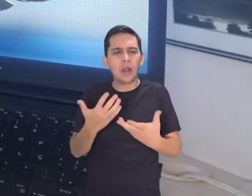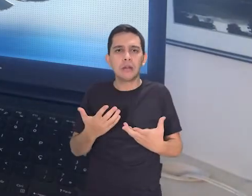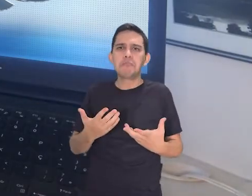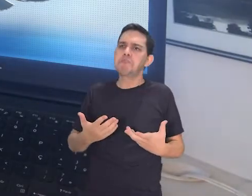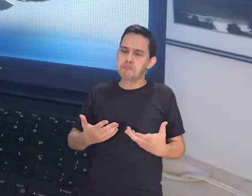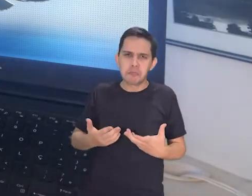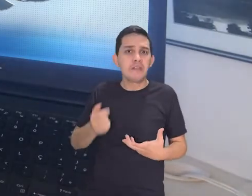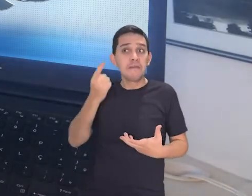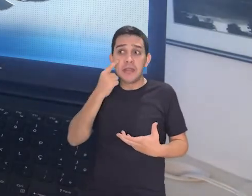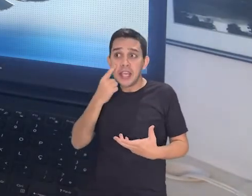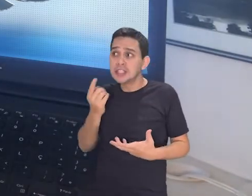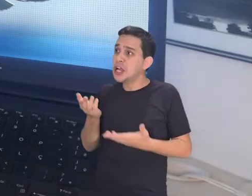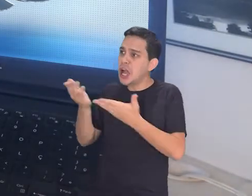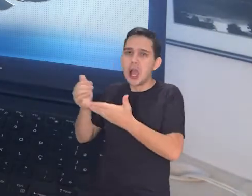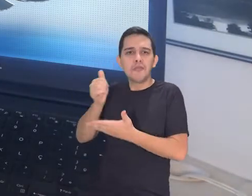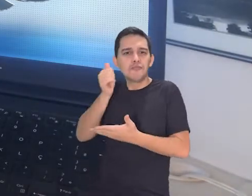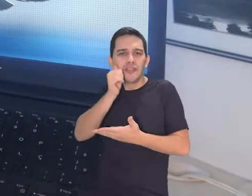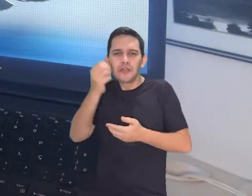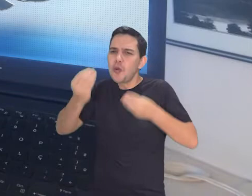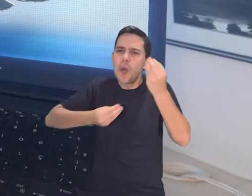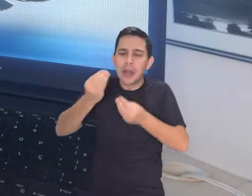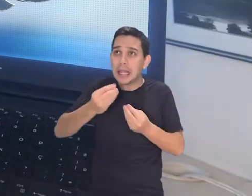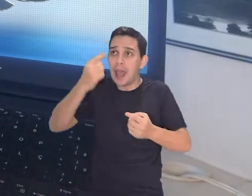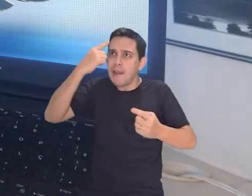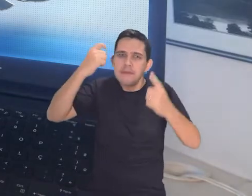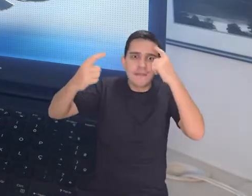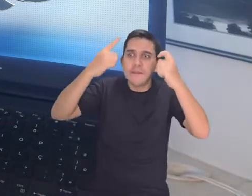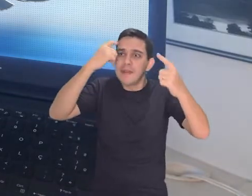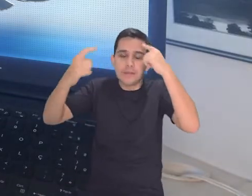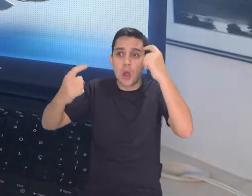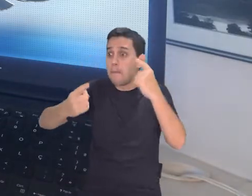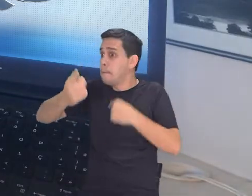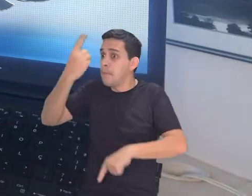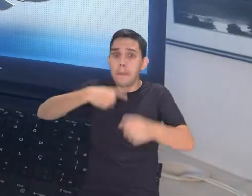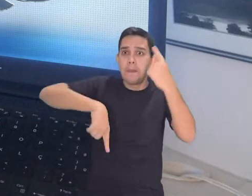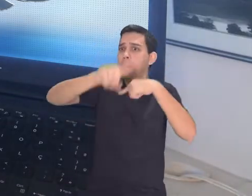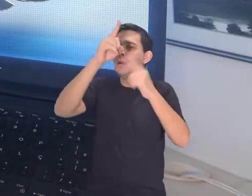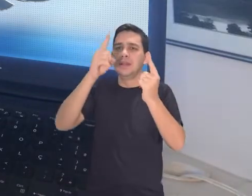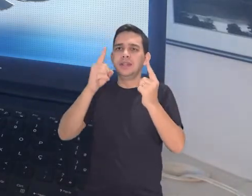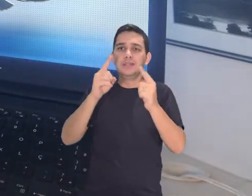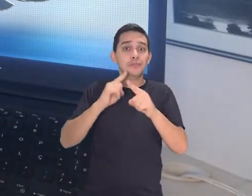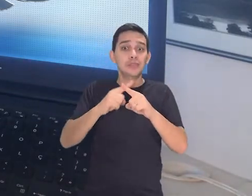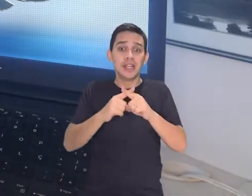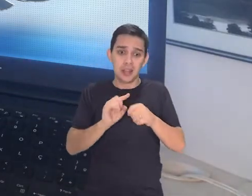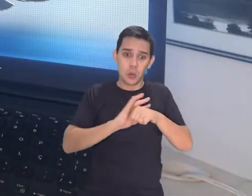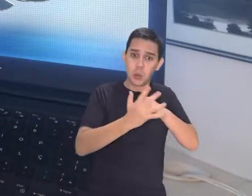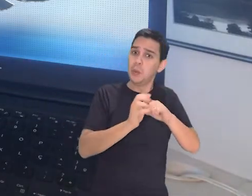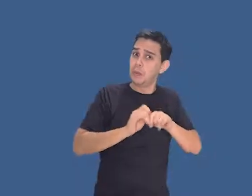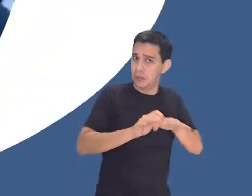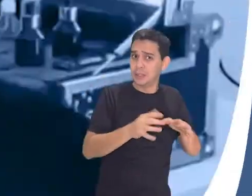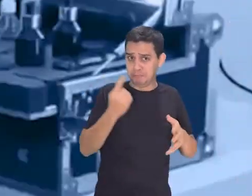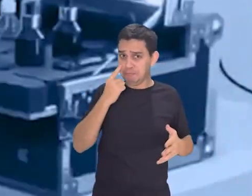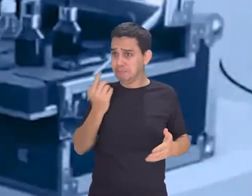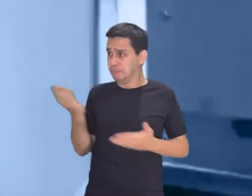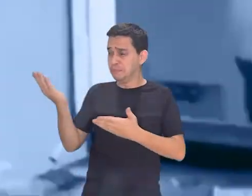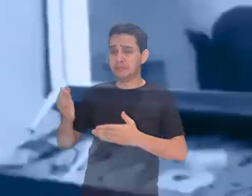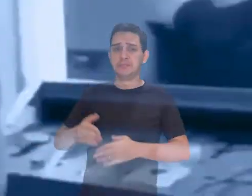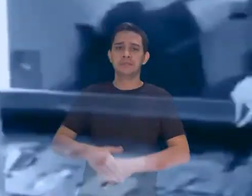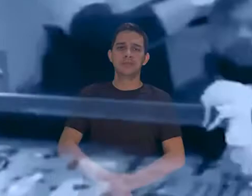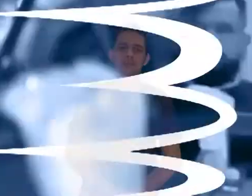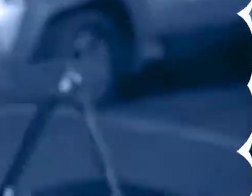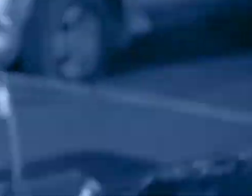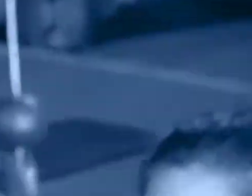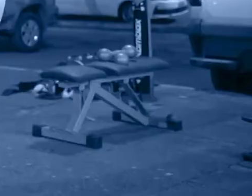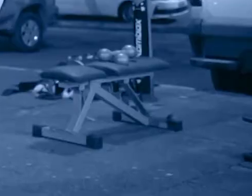para superar a crise econômica e continuar os estudos dela com antropologia.